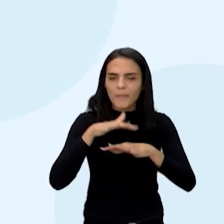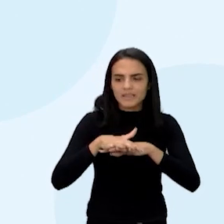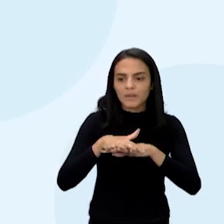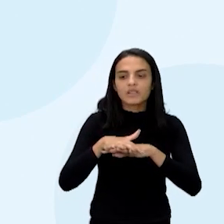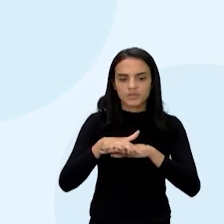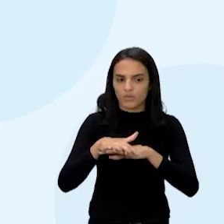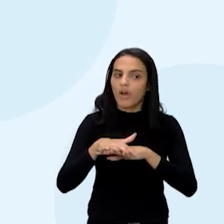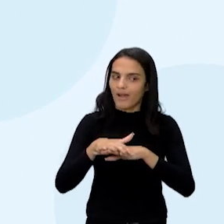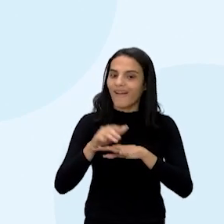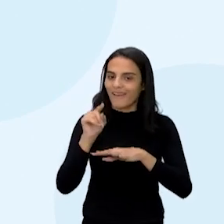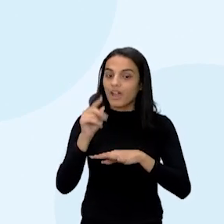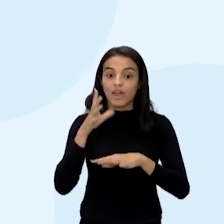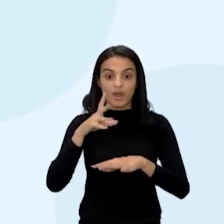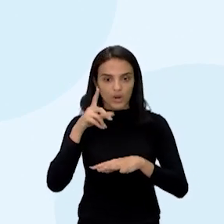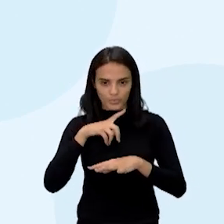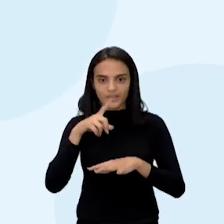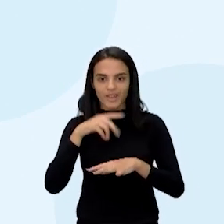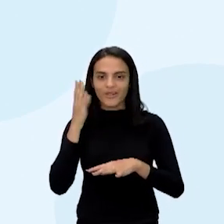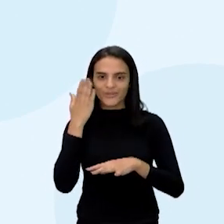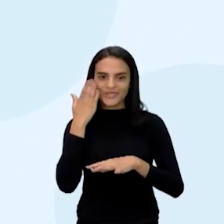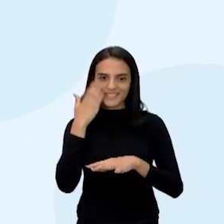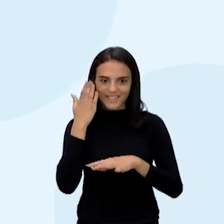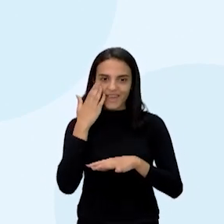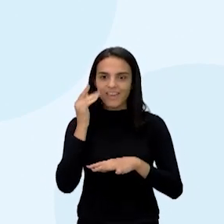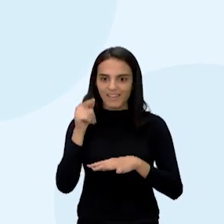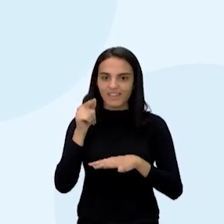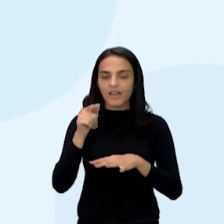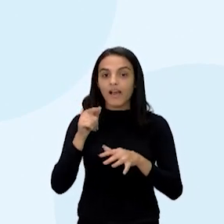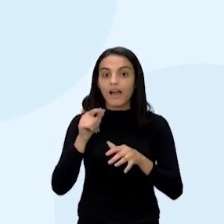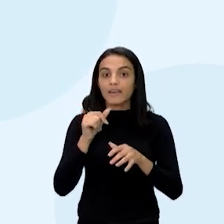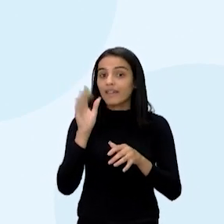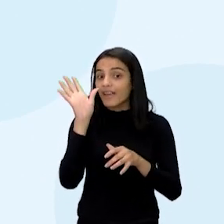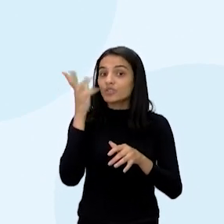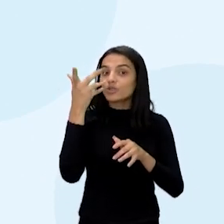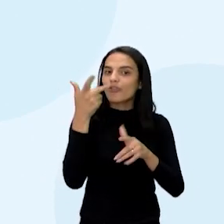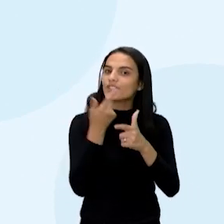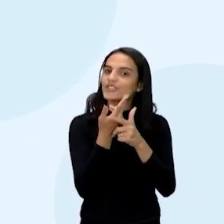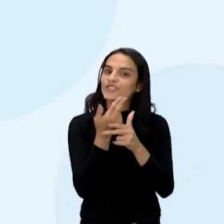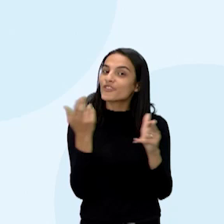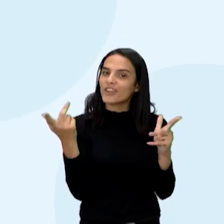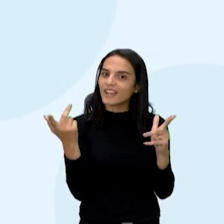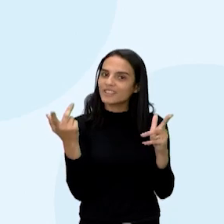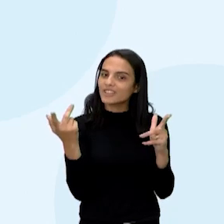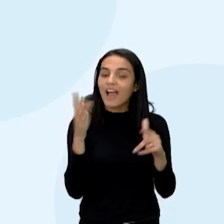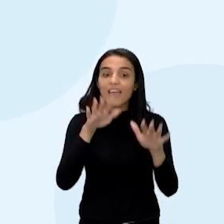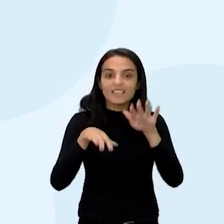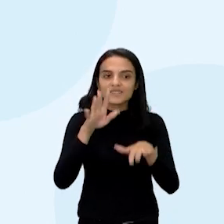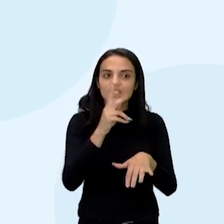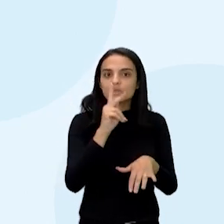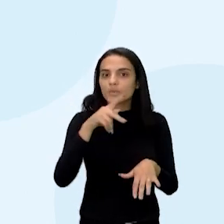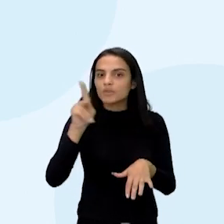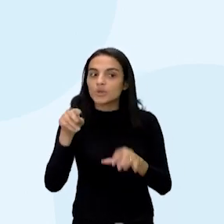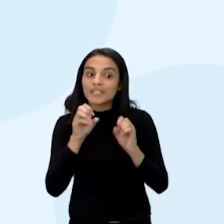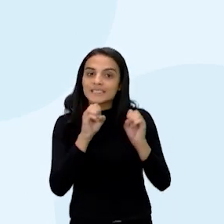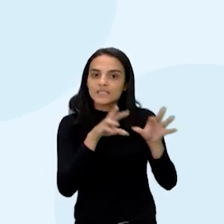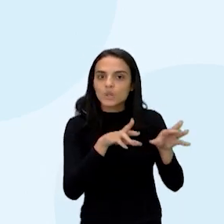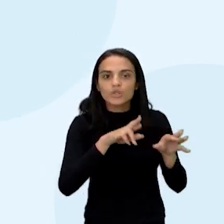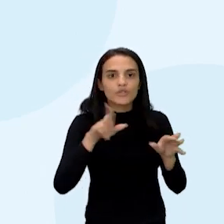matemático. E aí eu faço todo um cálculo diferente daquele que o professor ensinou, e isso às vezes faz com que o professor